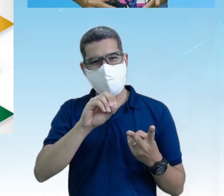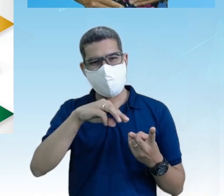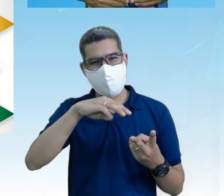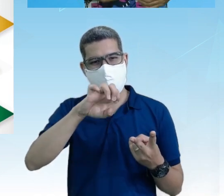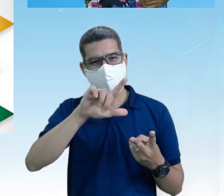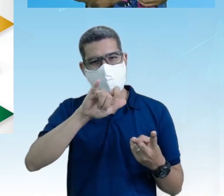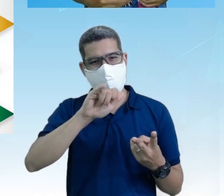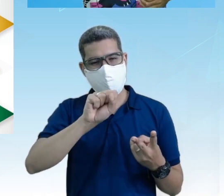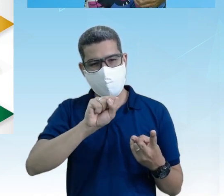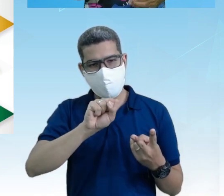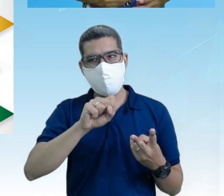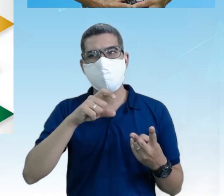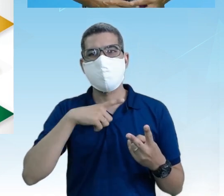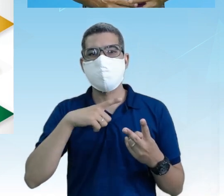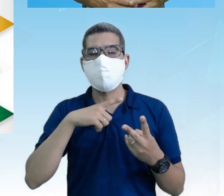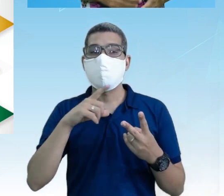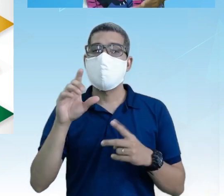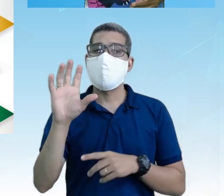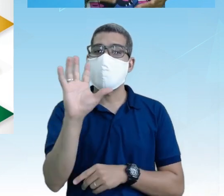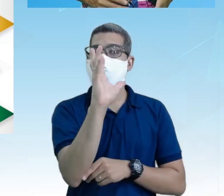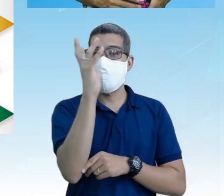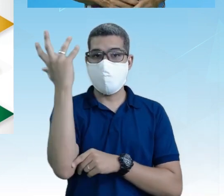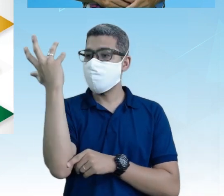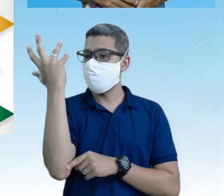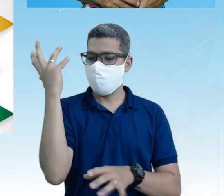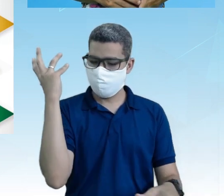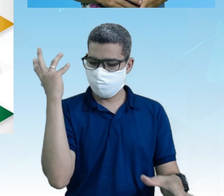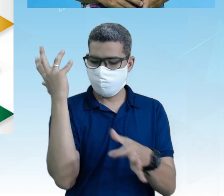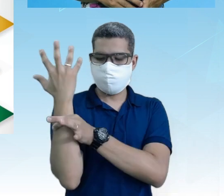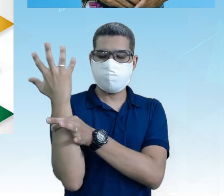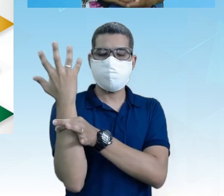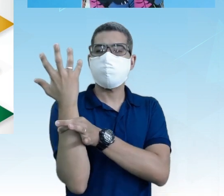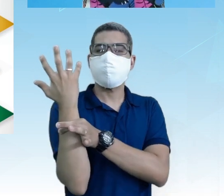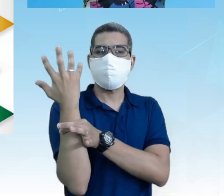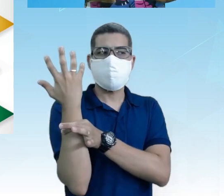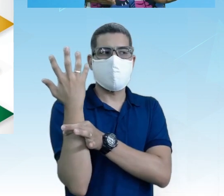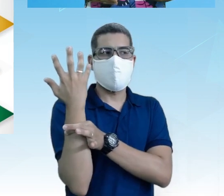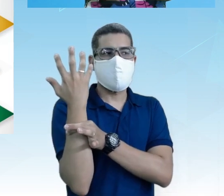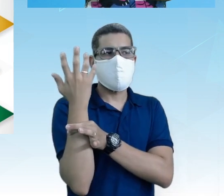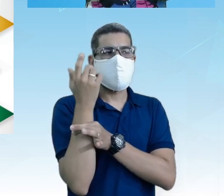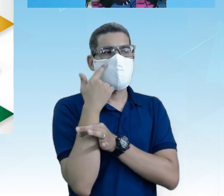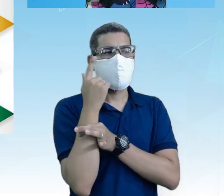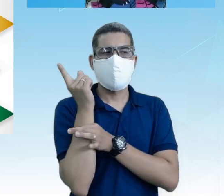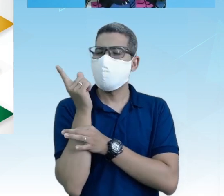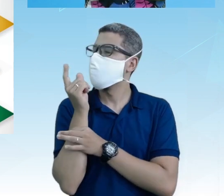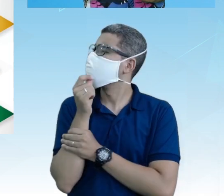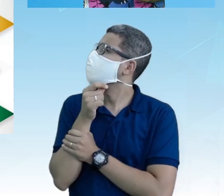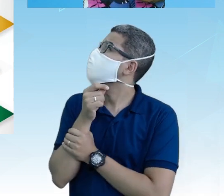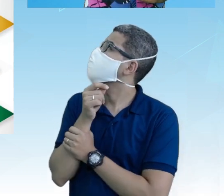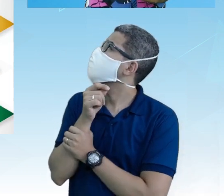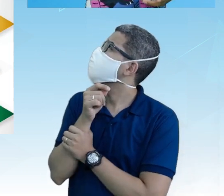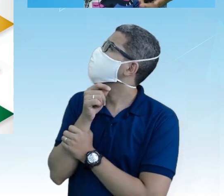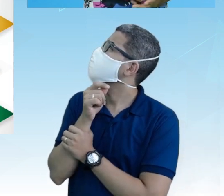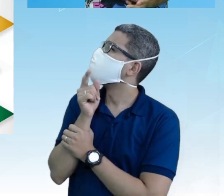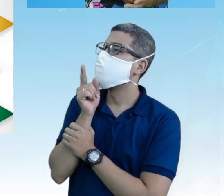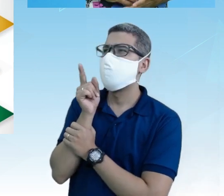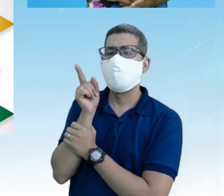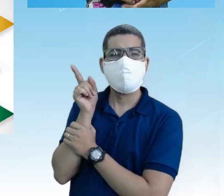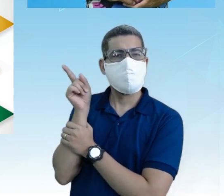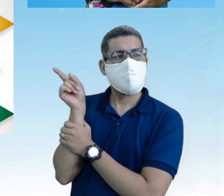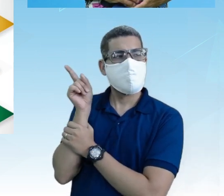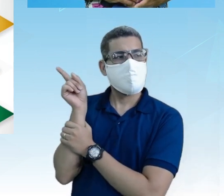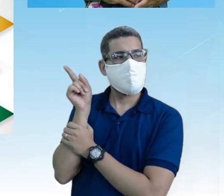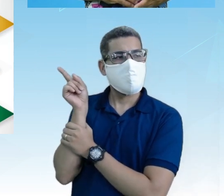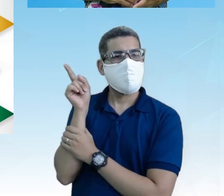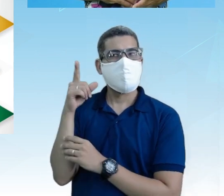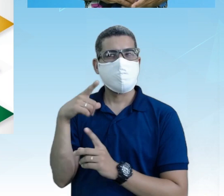associadas às árvores de grande porte. Na imagem que você pode observar, você pode perguntar, será que aquela planta ali,